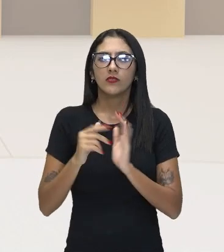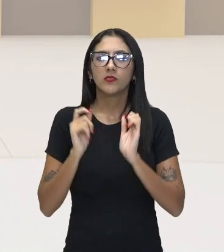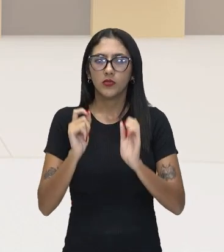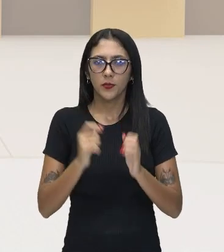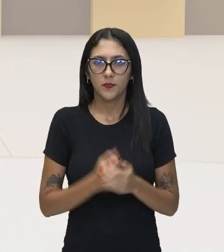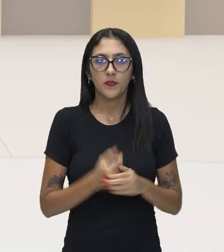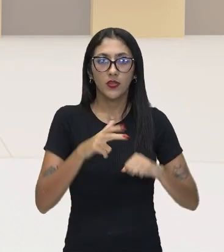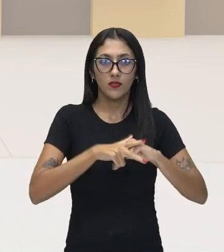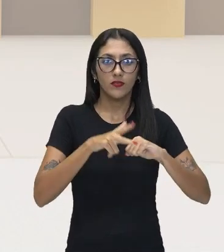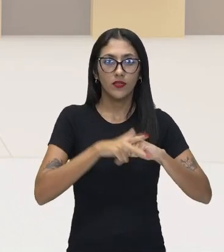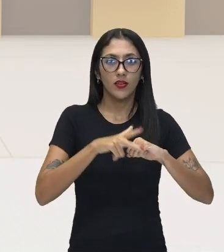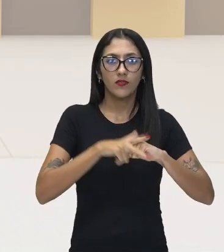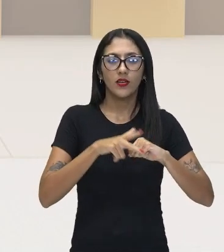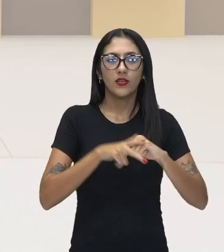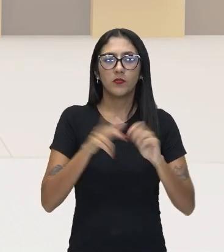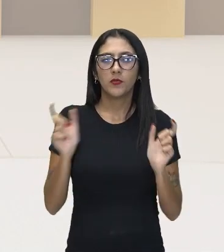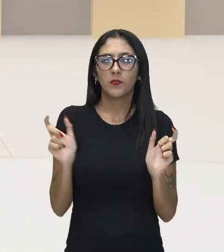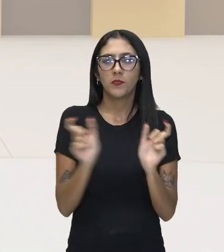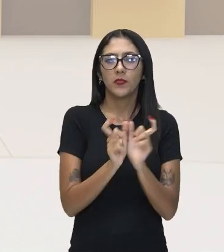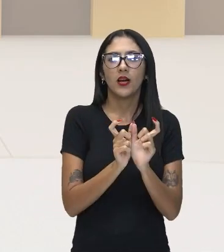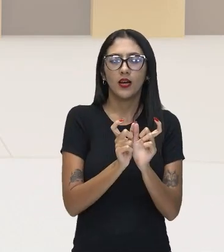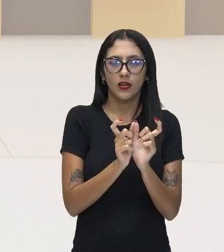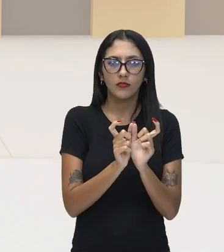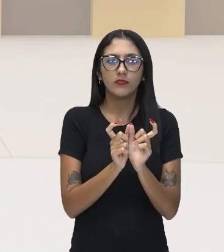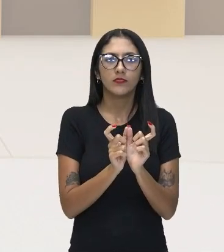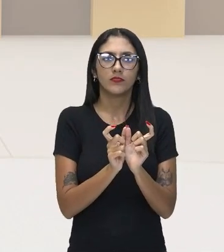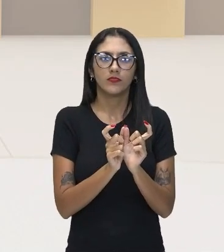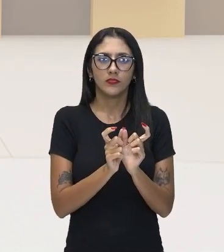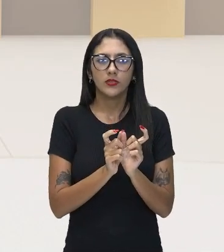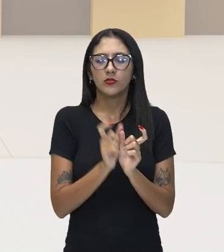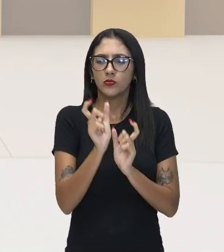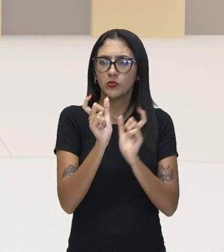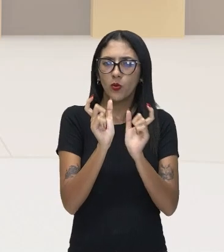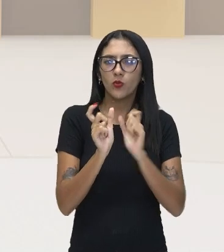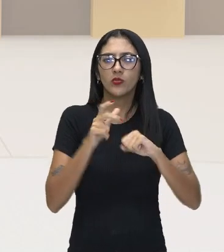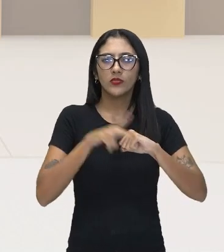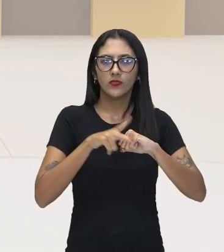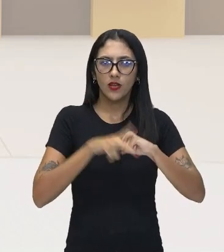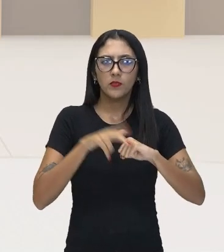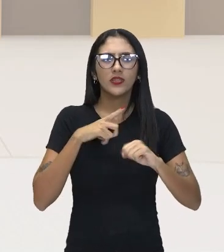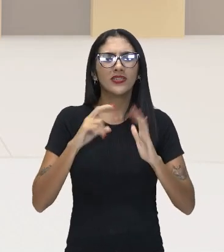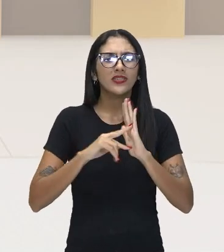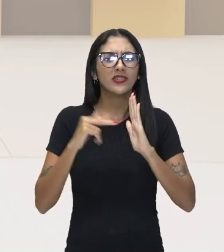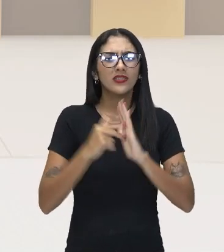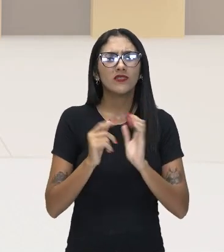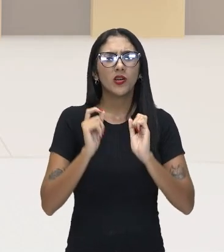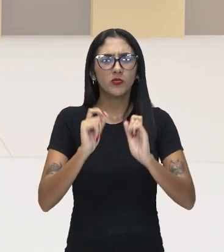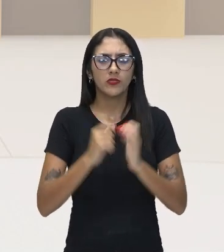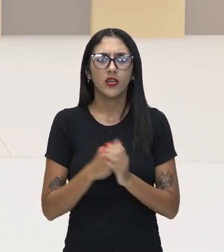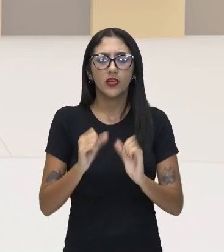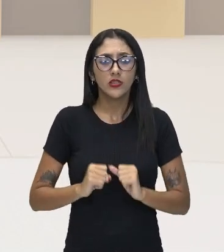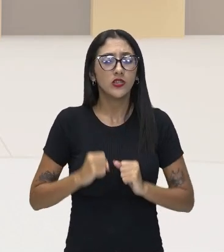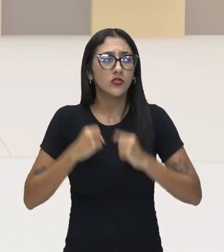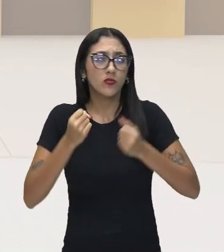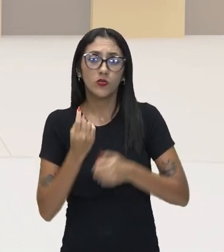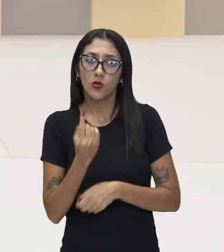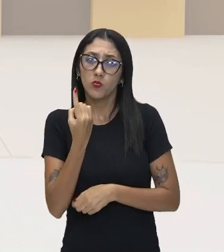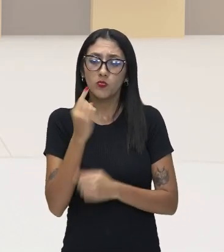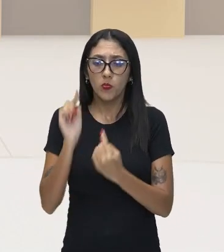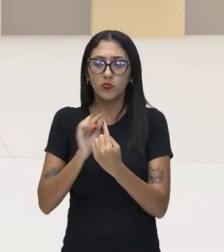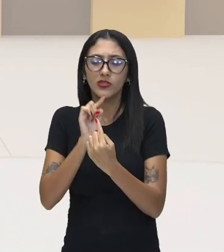verbo engajar mais o sufixo mento, né? Que significa empenho em uma causa. O